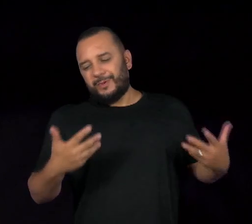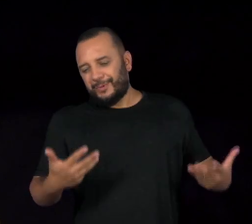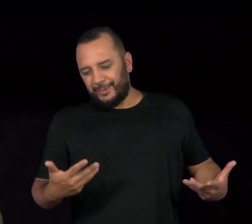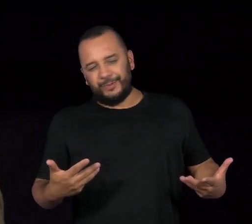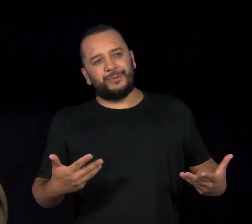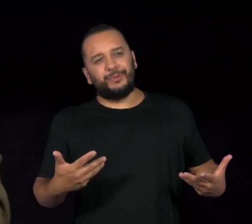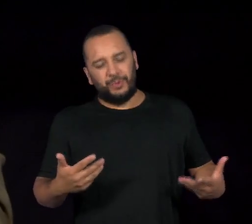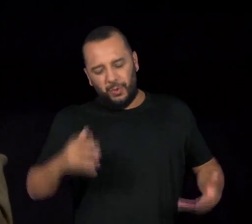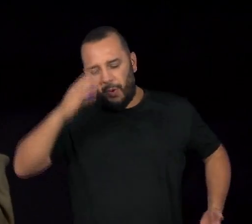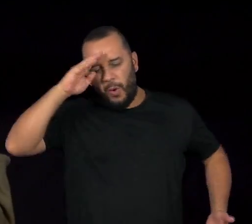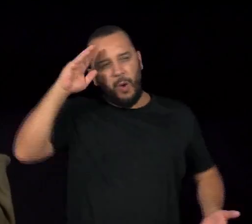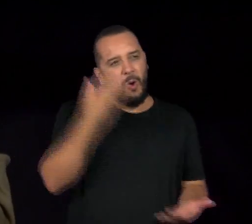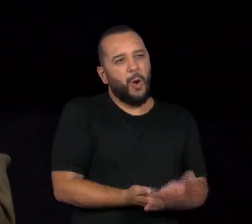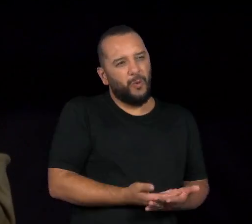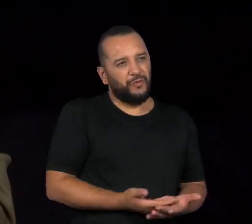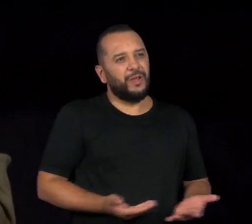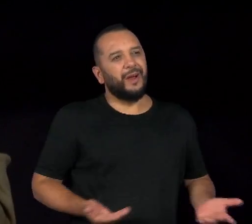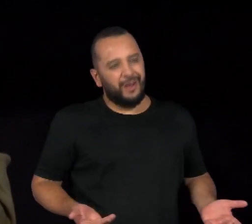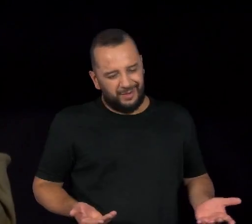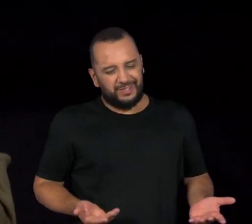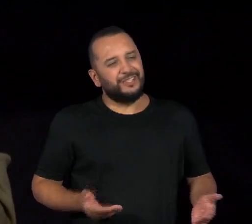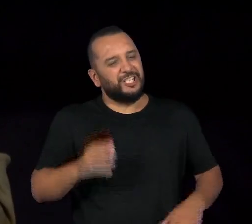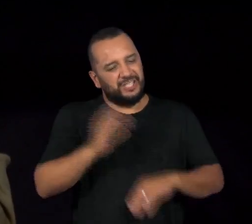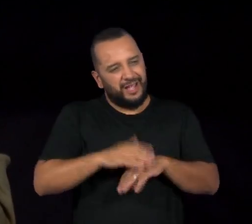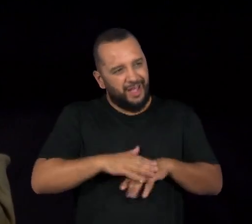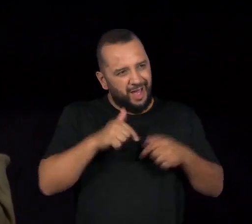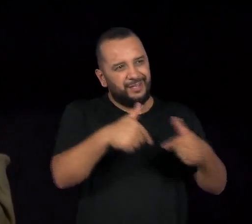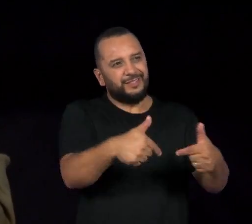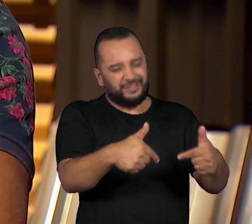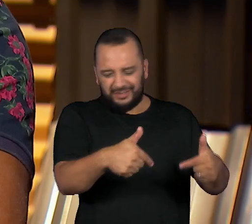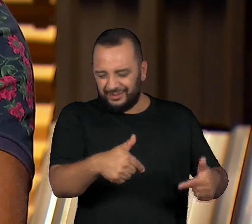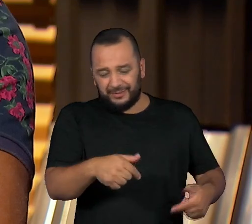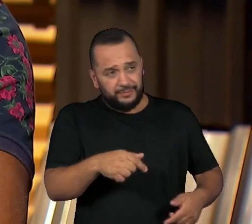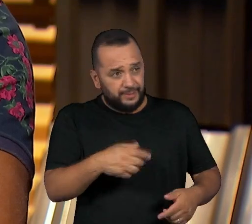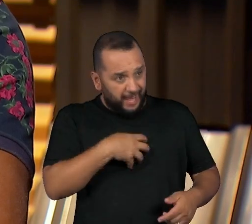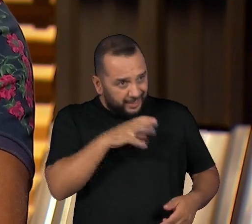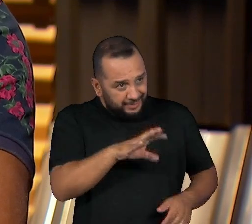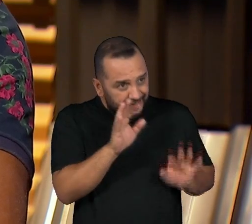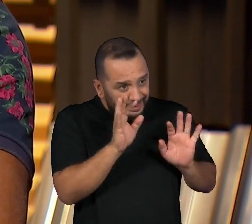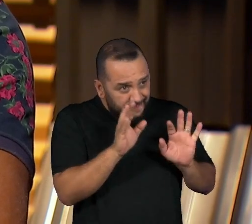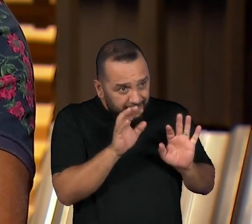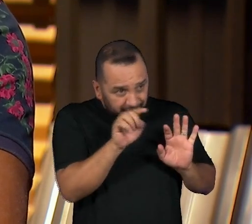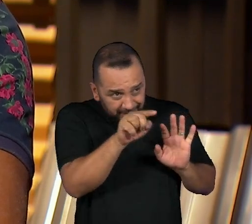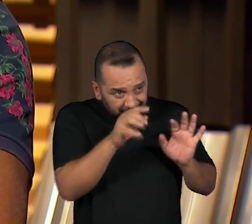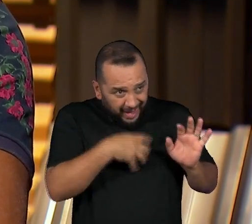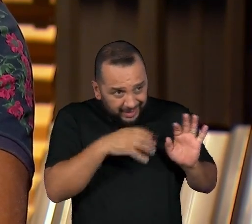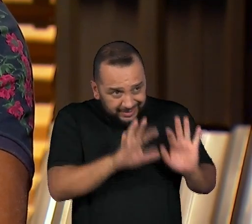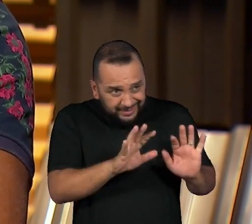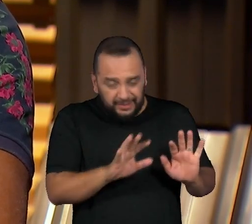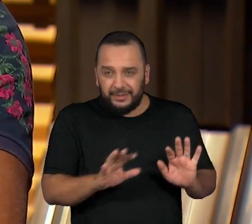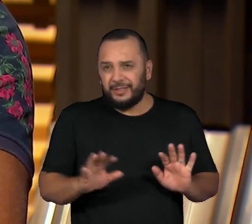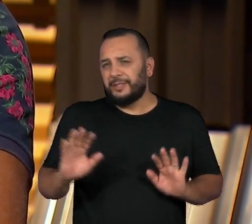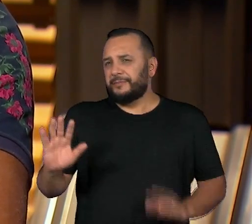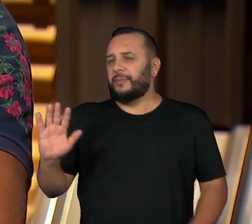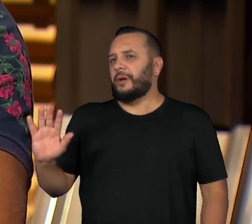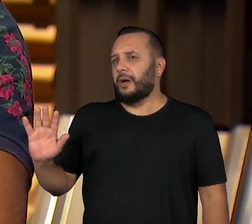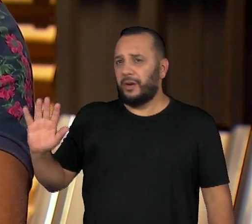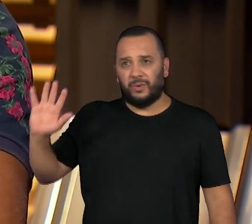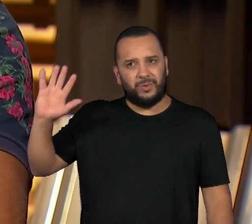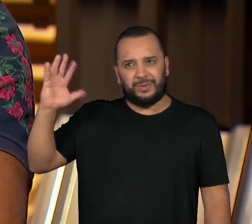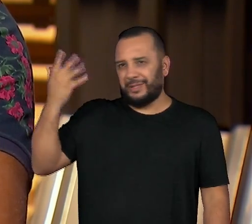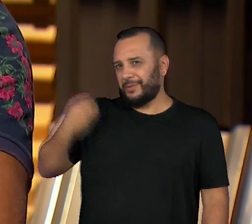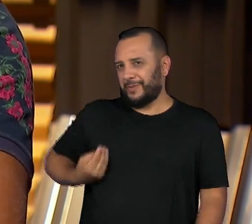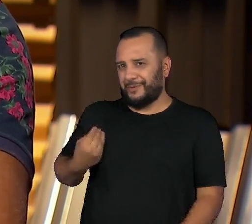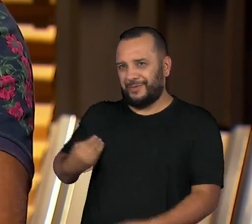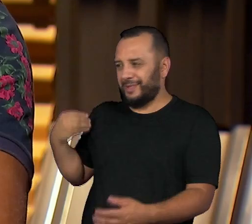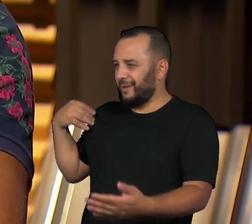Cheio de confiança, realizado. É isso mesmo? Passar por tudo que eu passei, né?